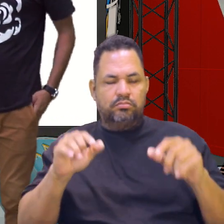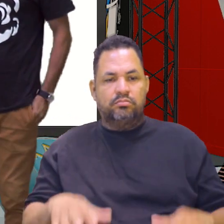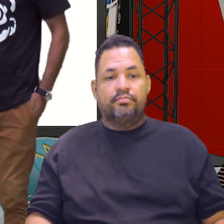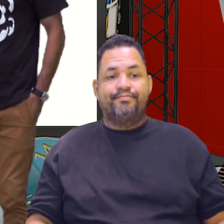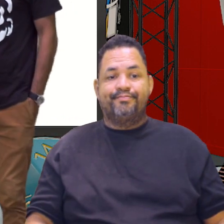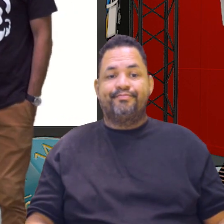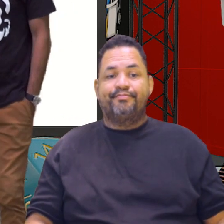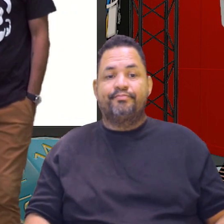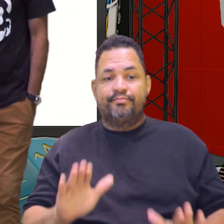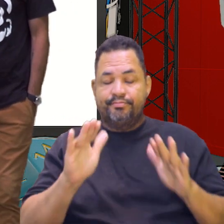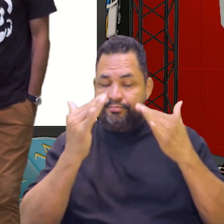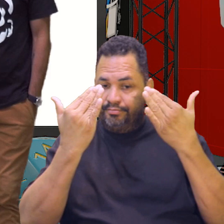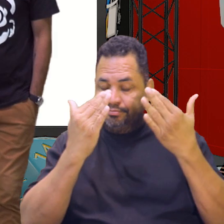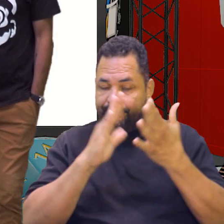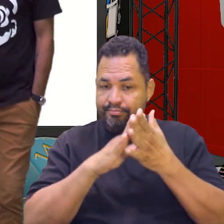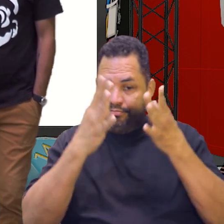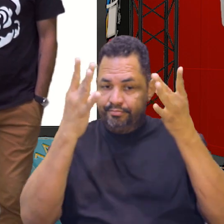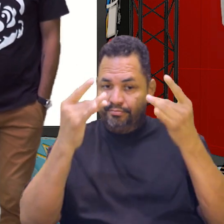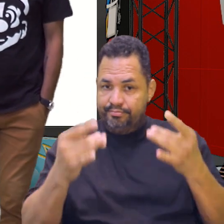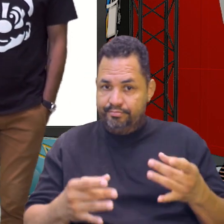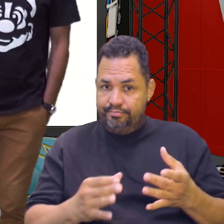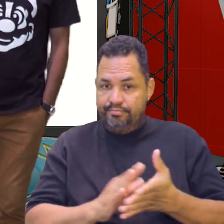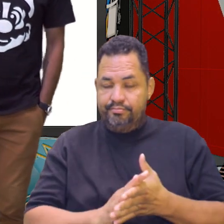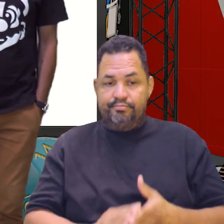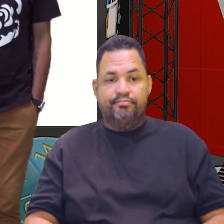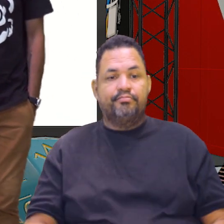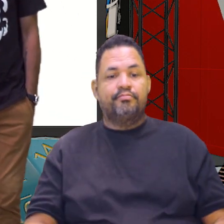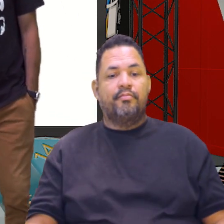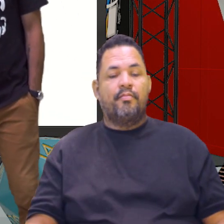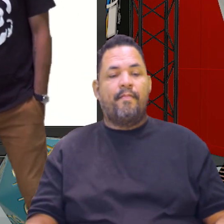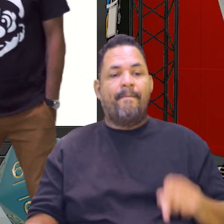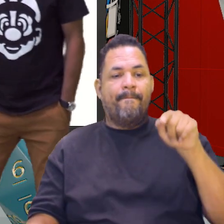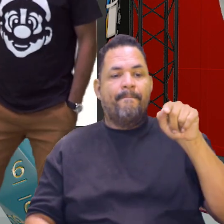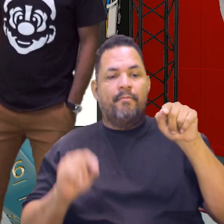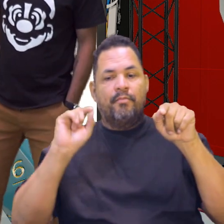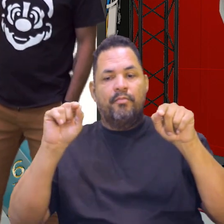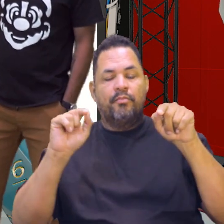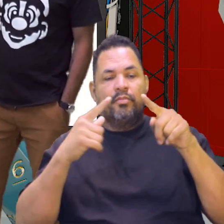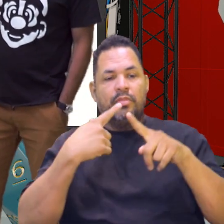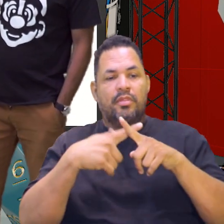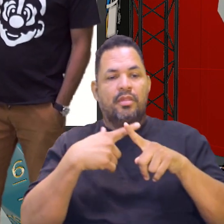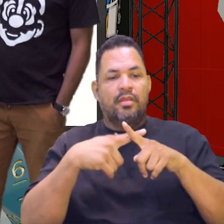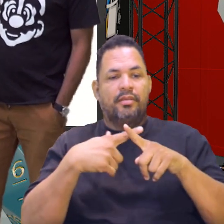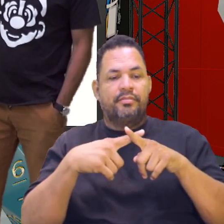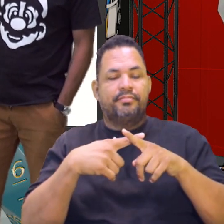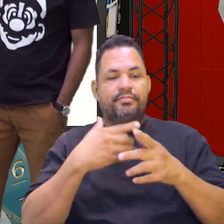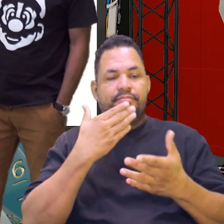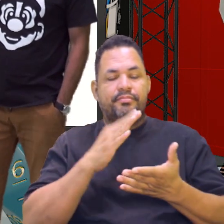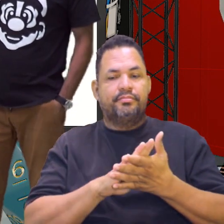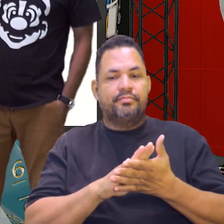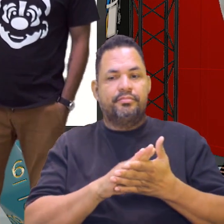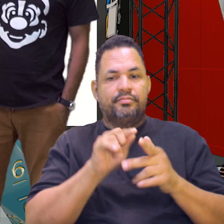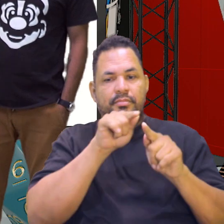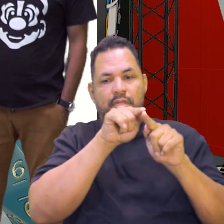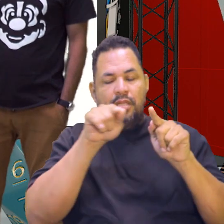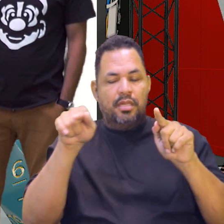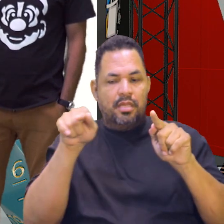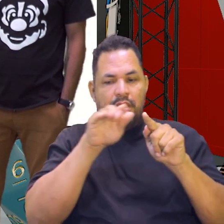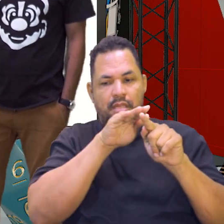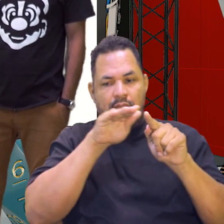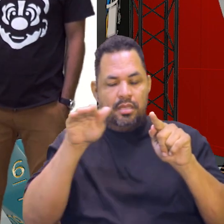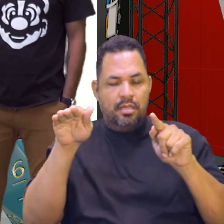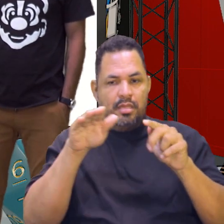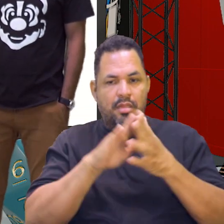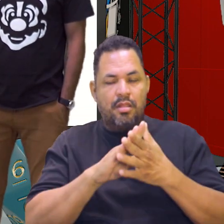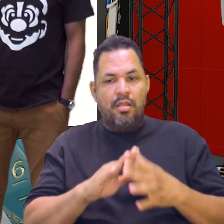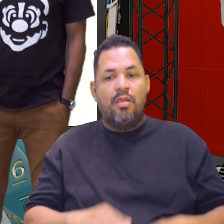na reta. Então fique atento aqui ao detalhe, olha lá. Se a distância entre o ponto e uma reta é zero, é porque esse ponto pertence a essa reta,